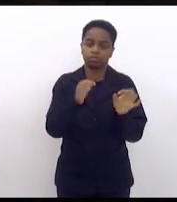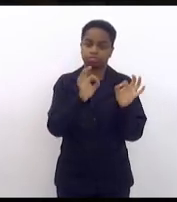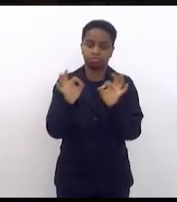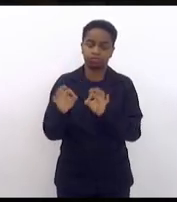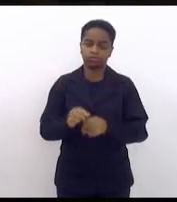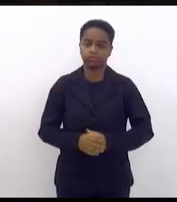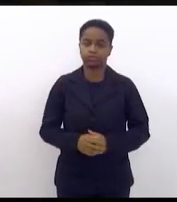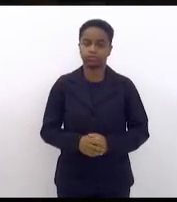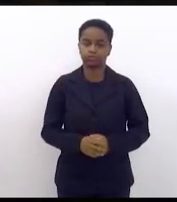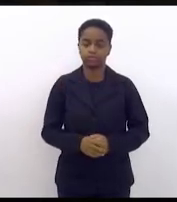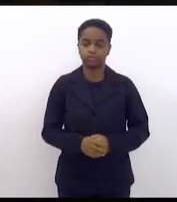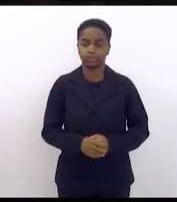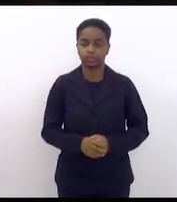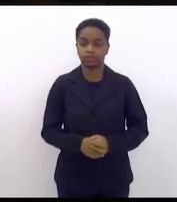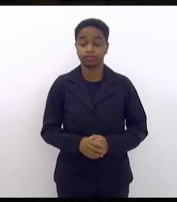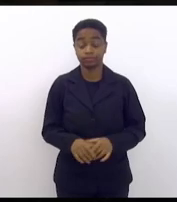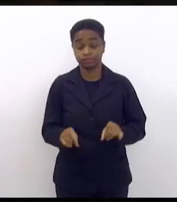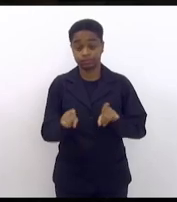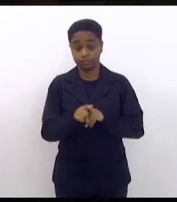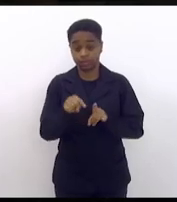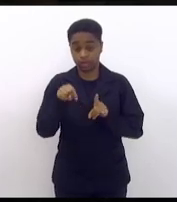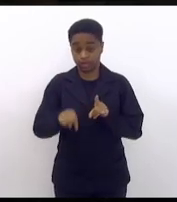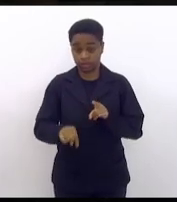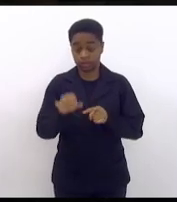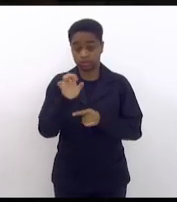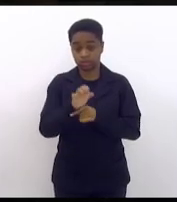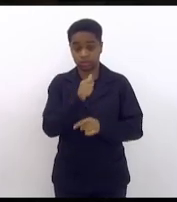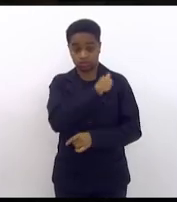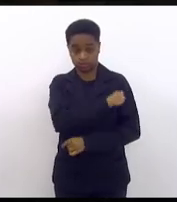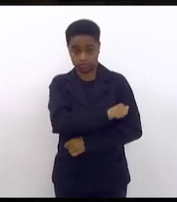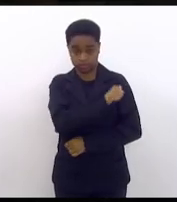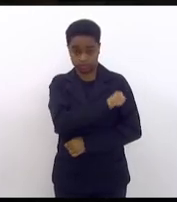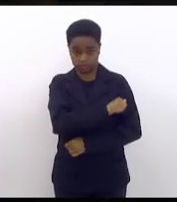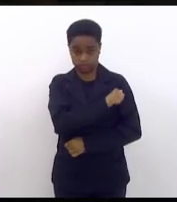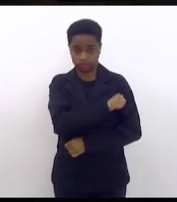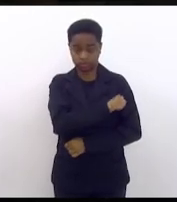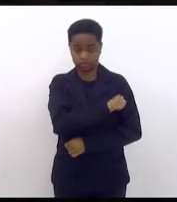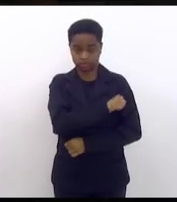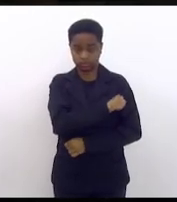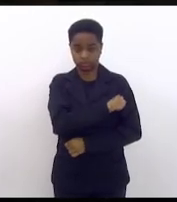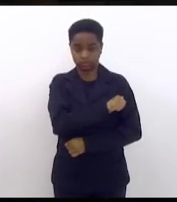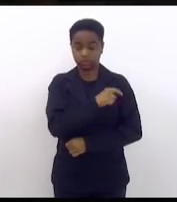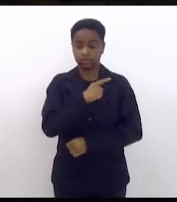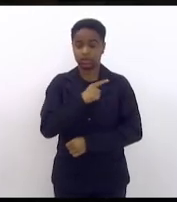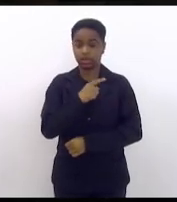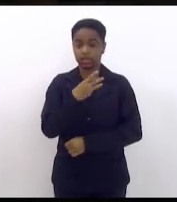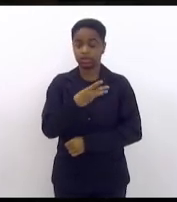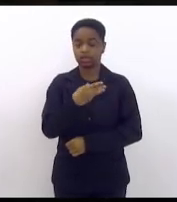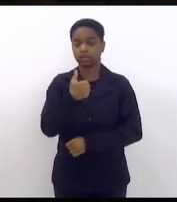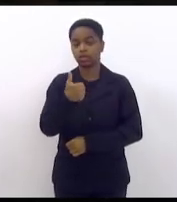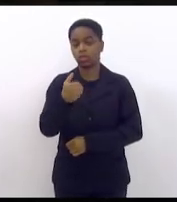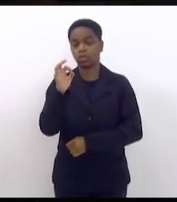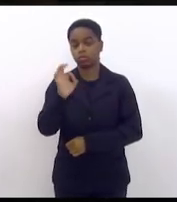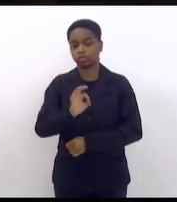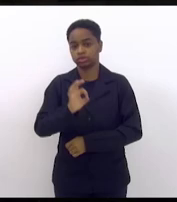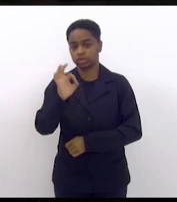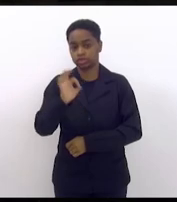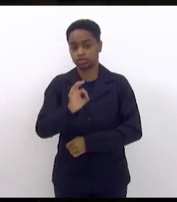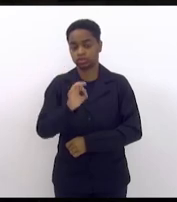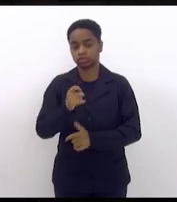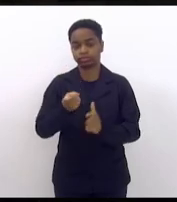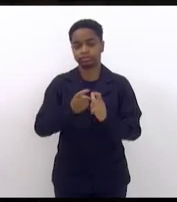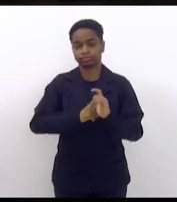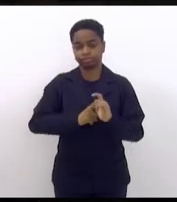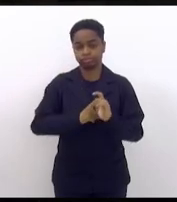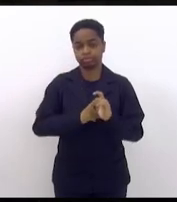Além do mais, o Estado do Rio de Janeiro tem 31% de inadimplência